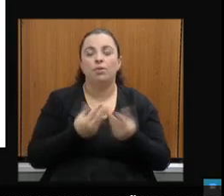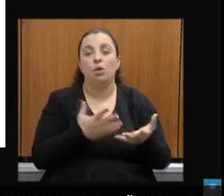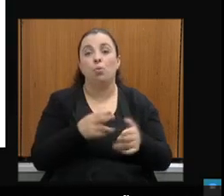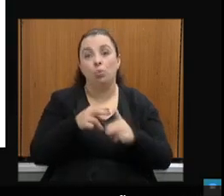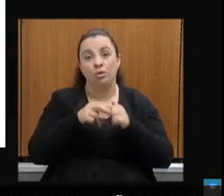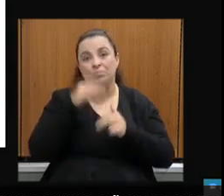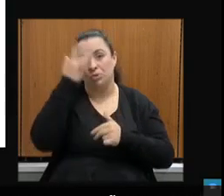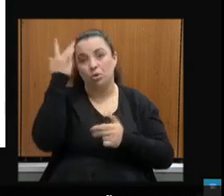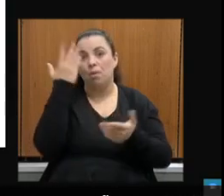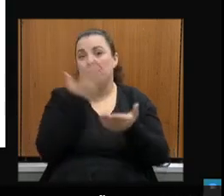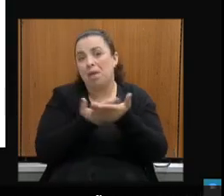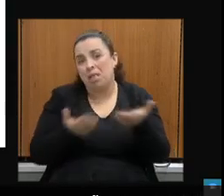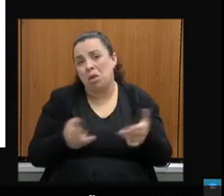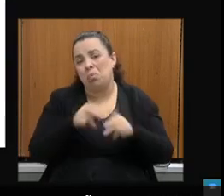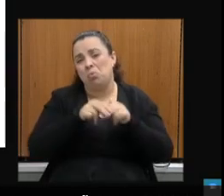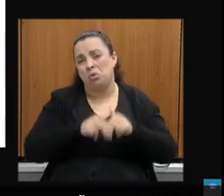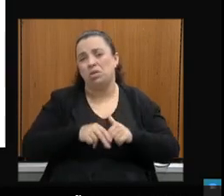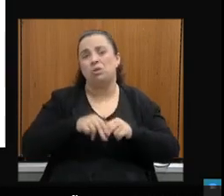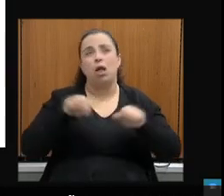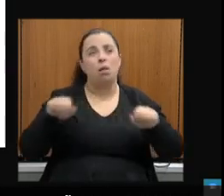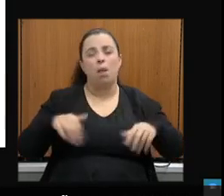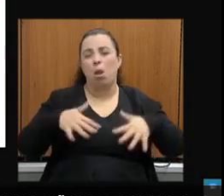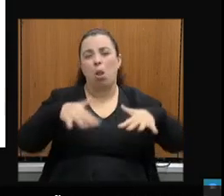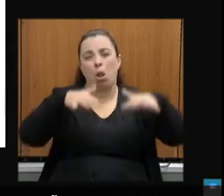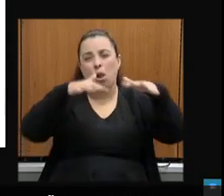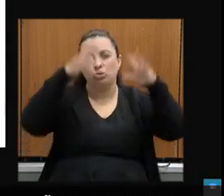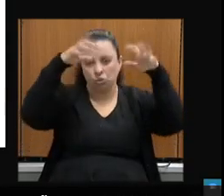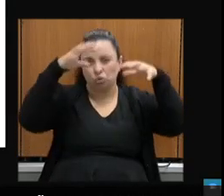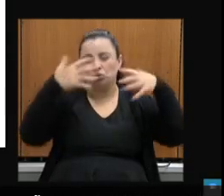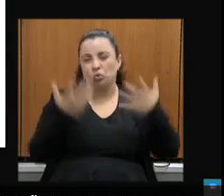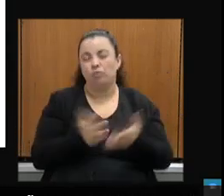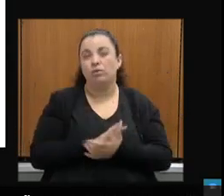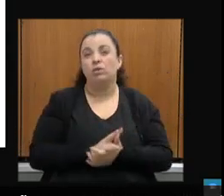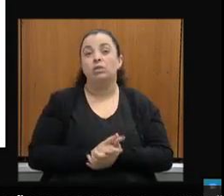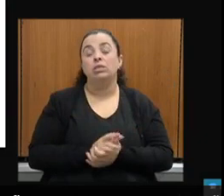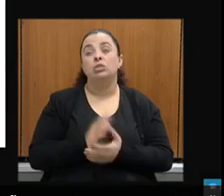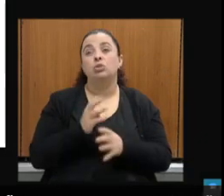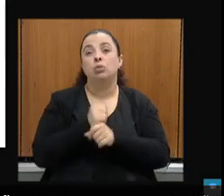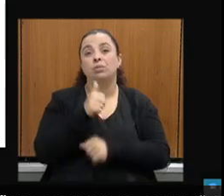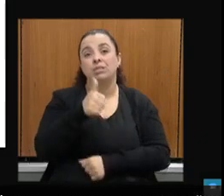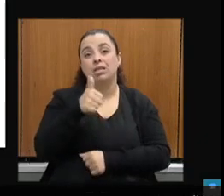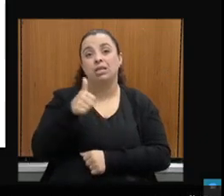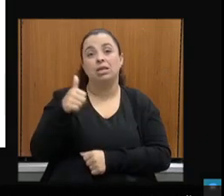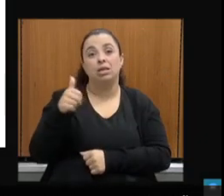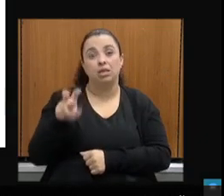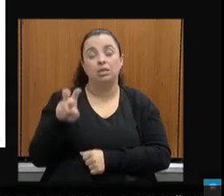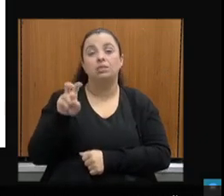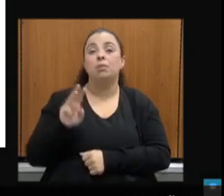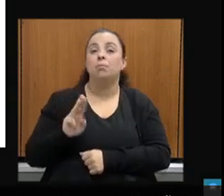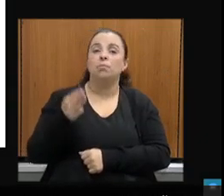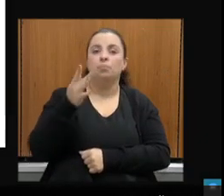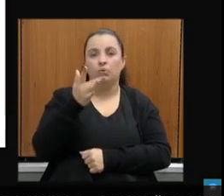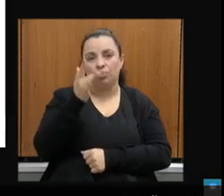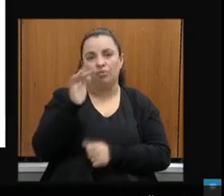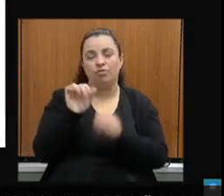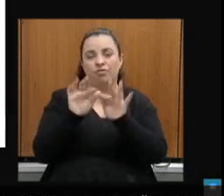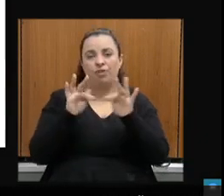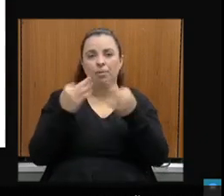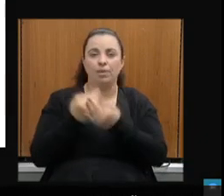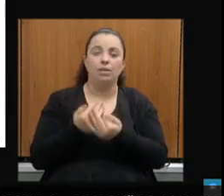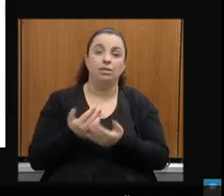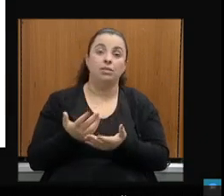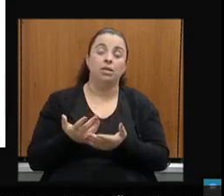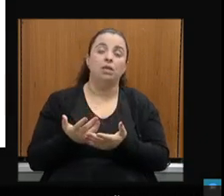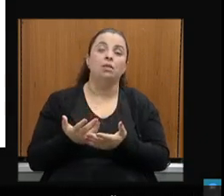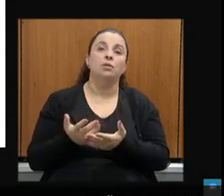estão aqui outros números né 115 mil famílias e famílias quilombolas indígenas 18 mil mas a